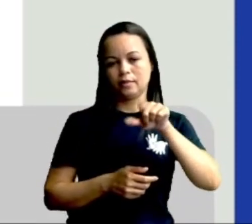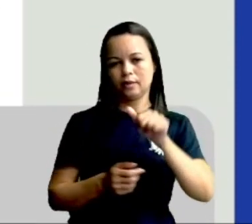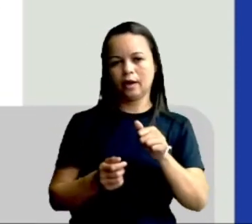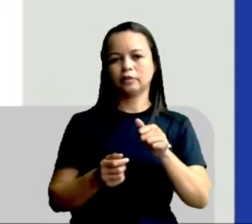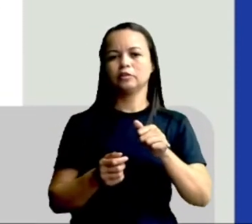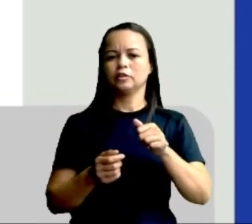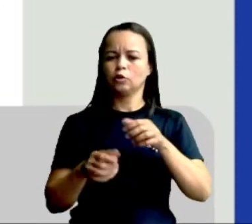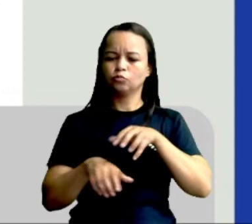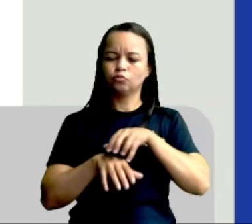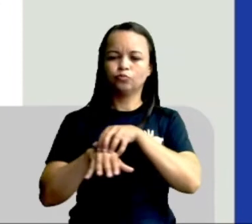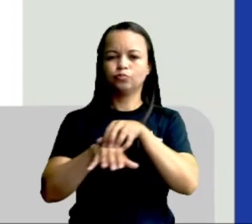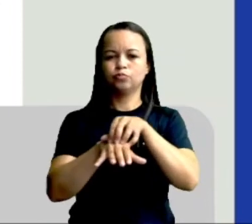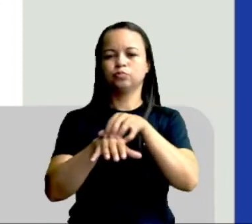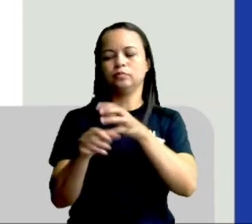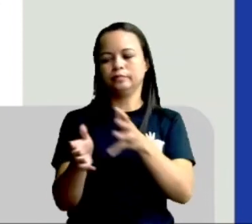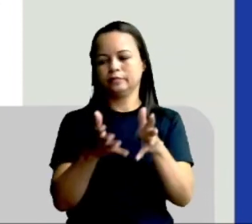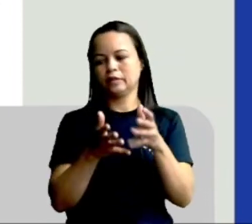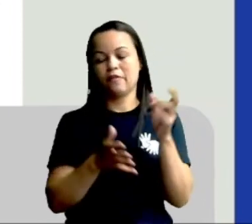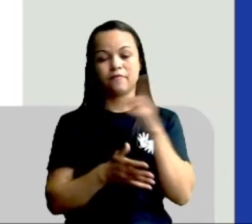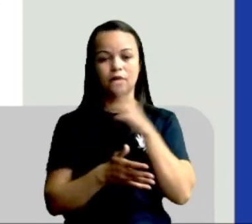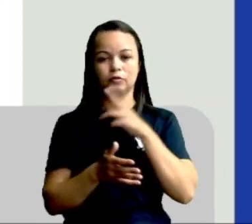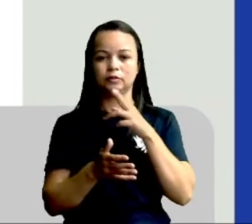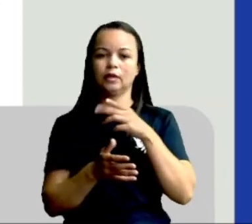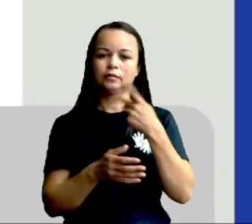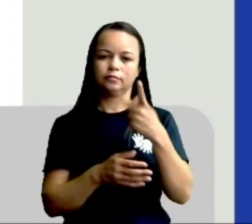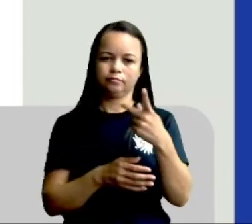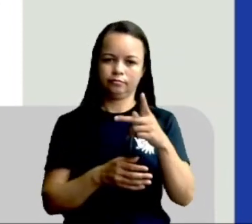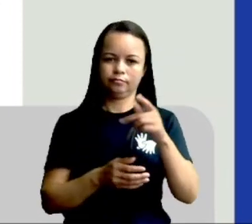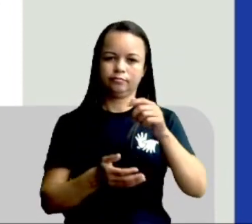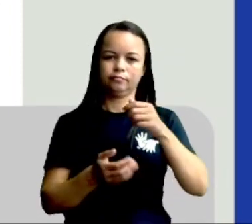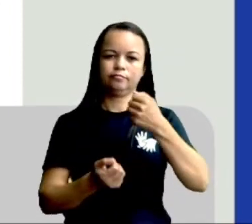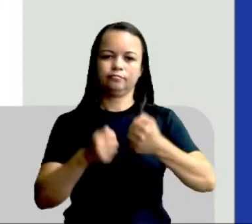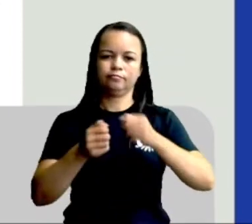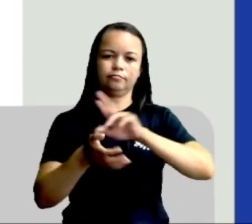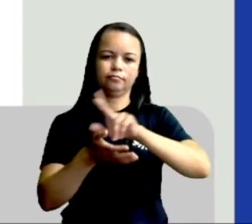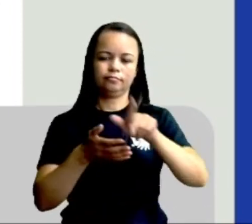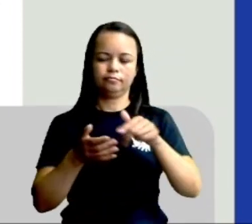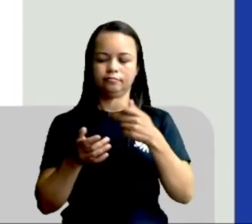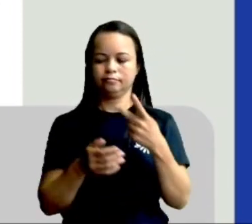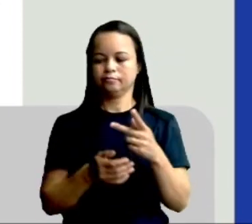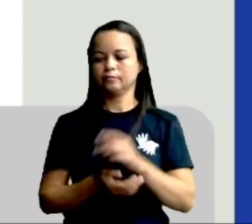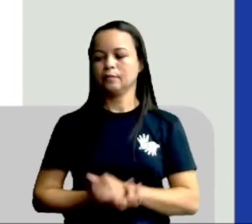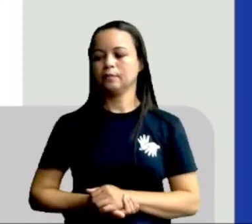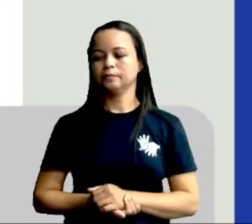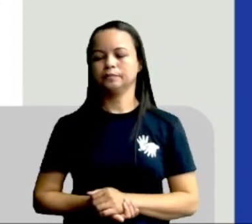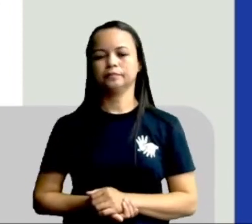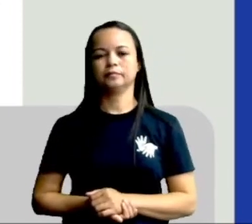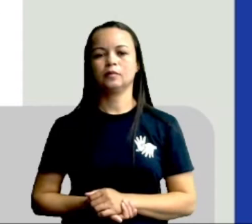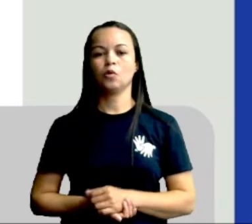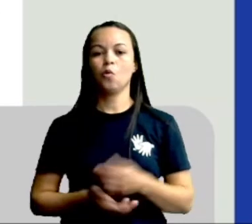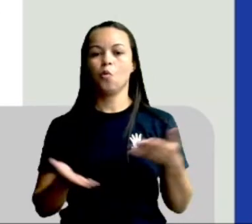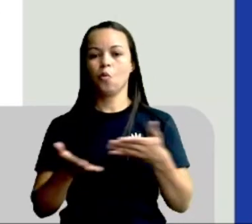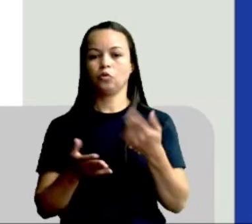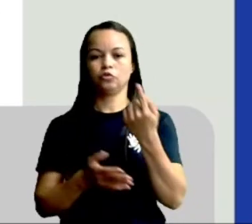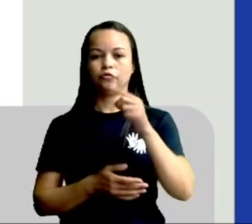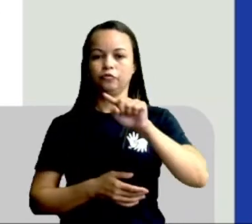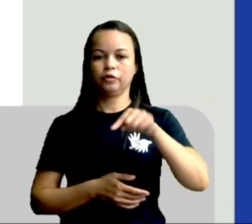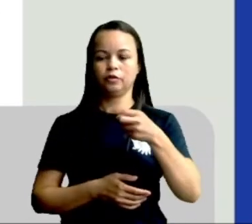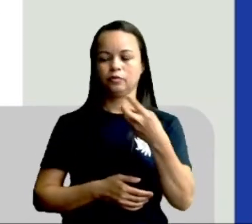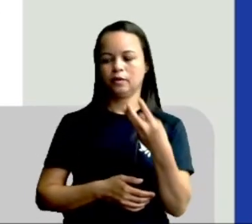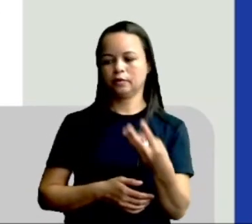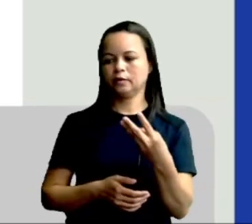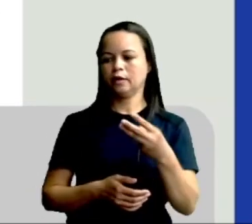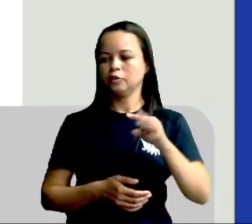permite alta eficiência e velocidade a esse meio de transporte. Há hoje cerca de 1,3 milhões de